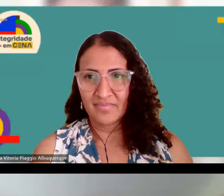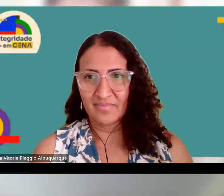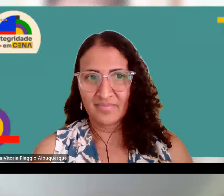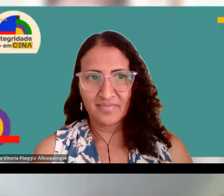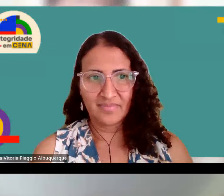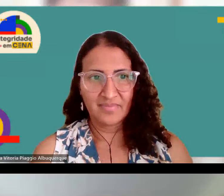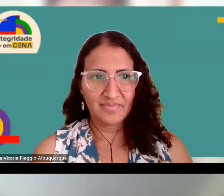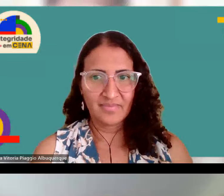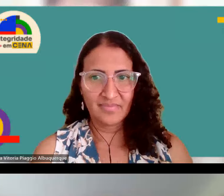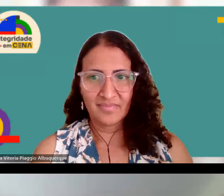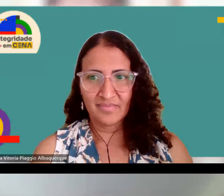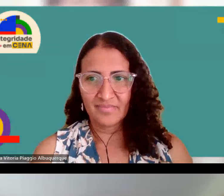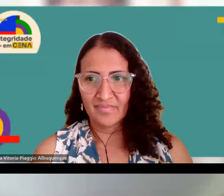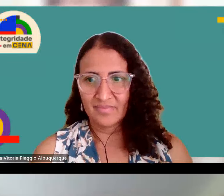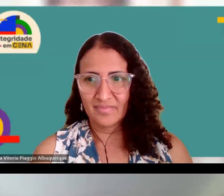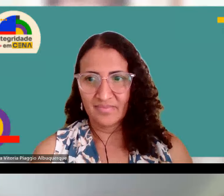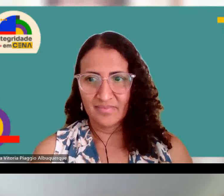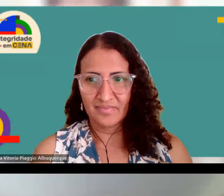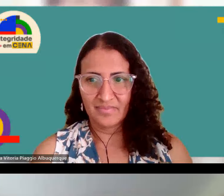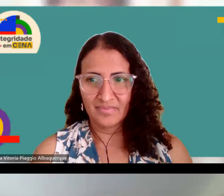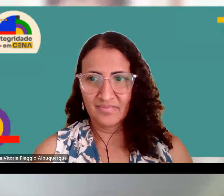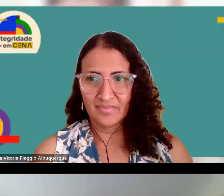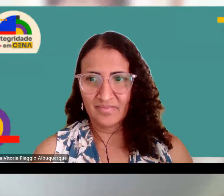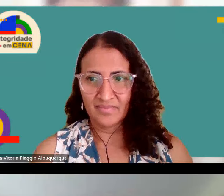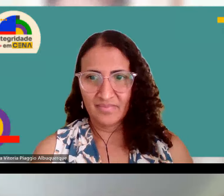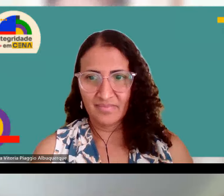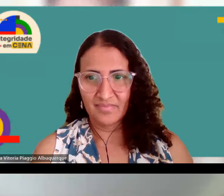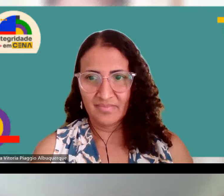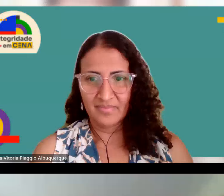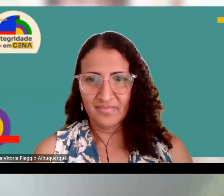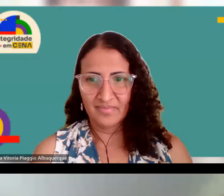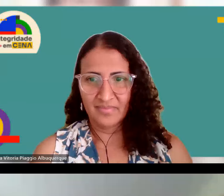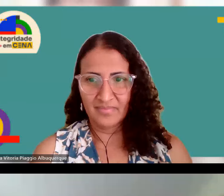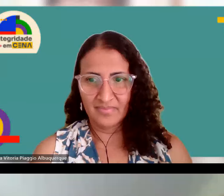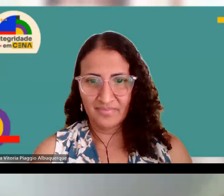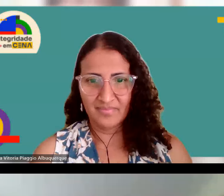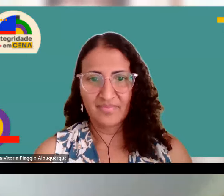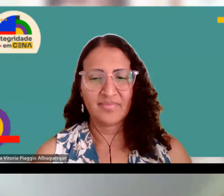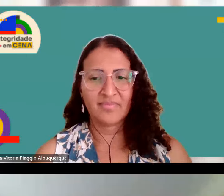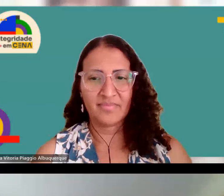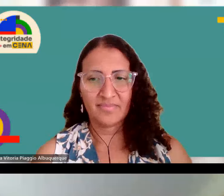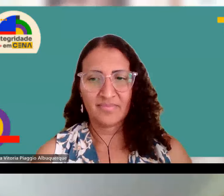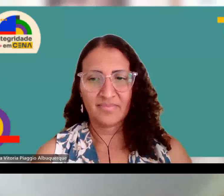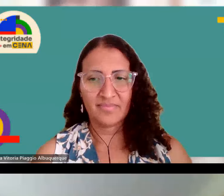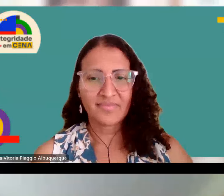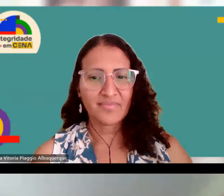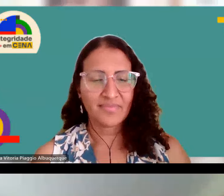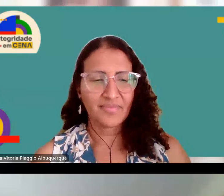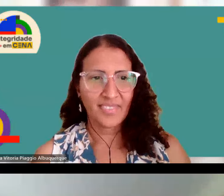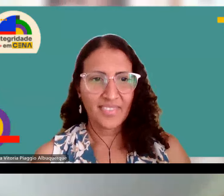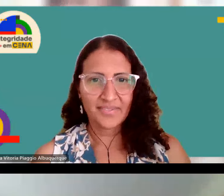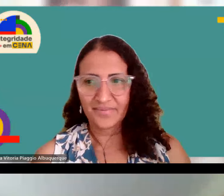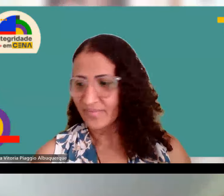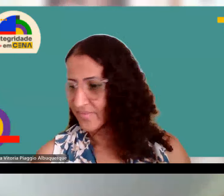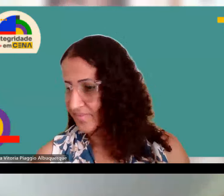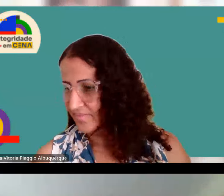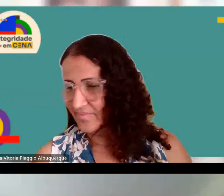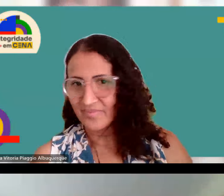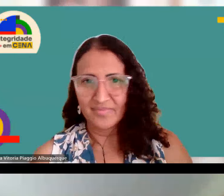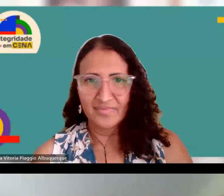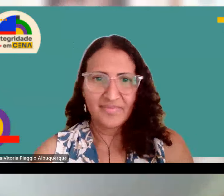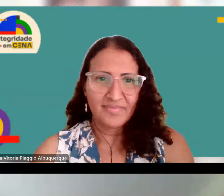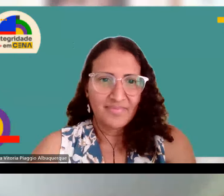Estratégia Brasil 50 que é onde nós queremos chegar em 2050 o nosso país né é um projeto super relevante Virgínia mais uma